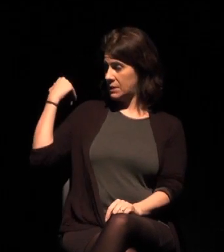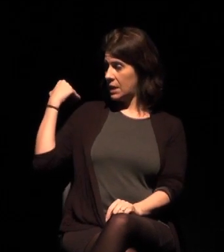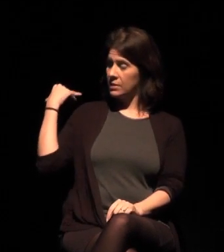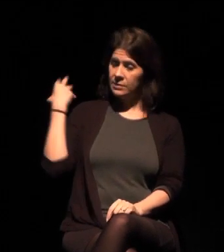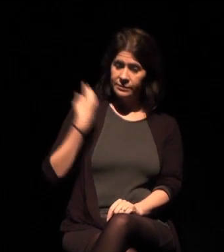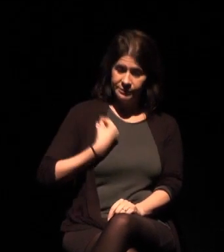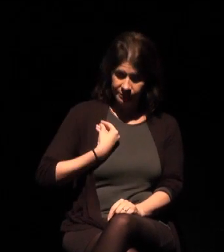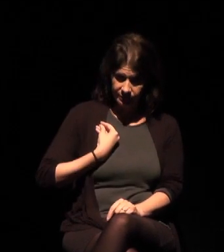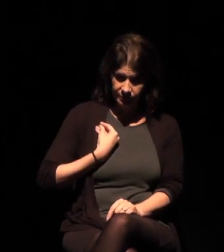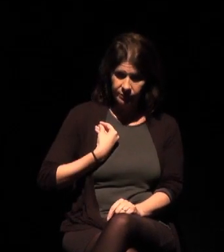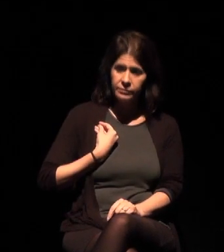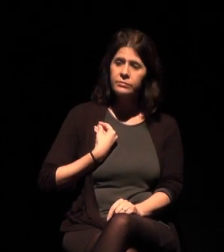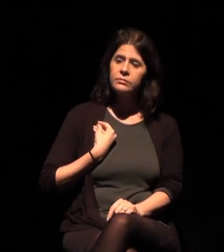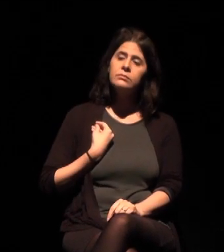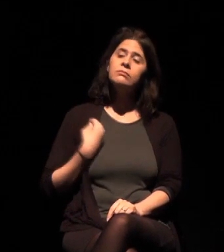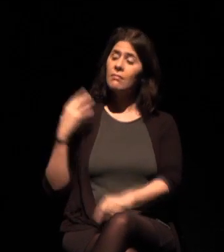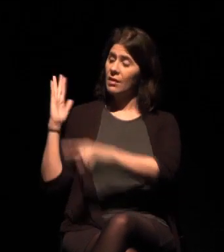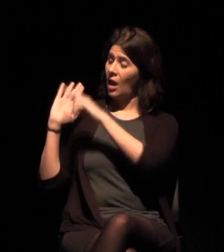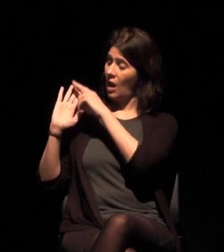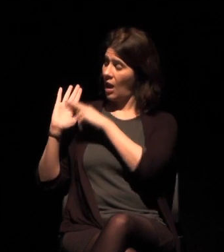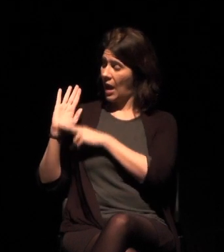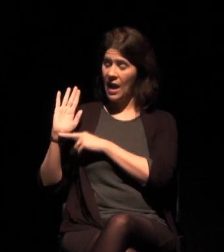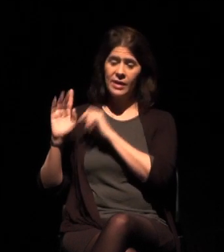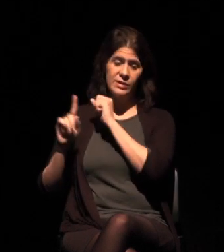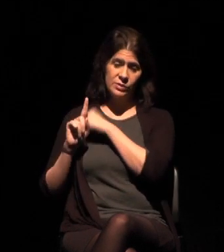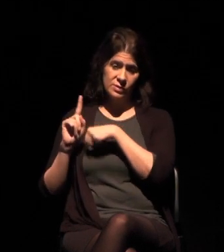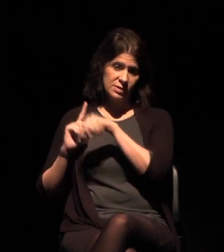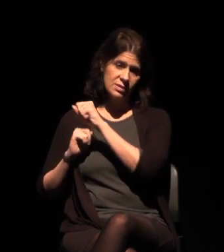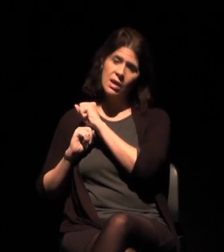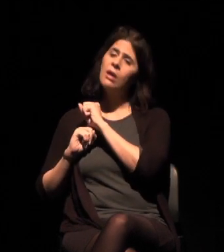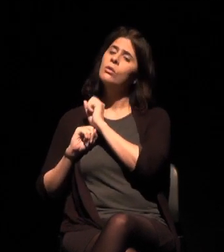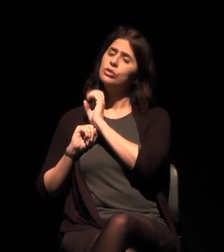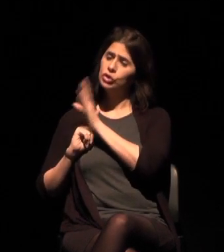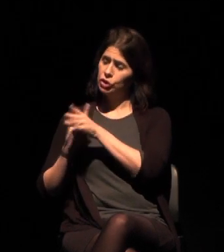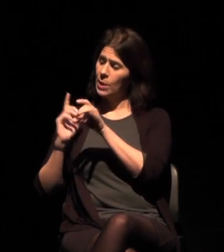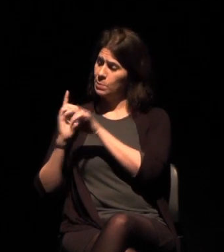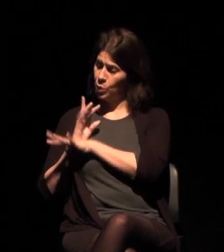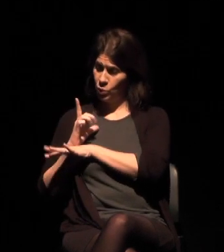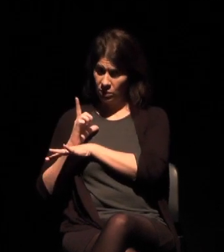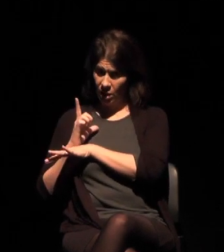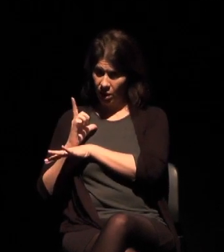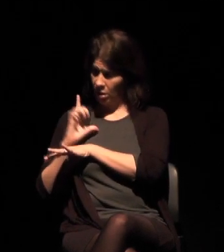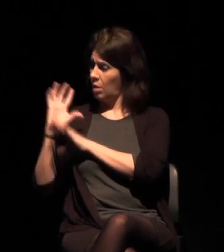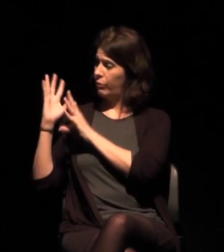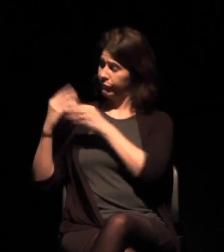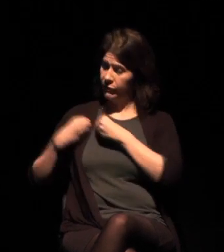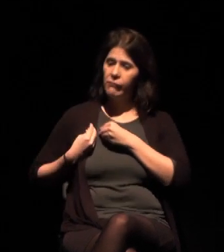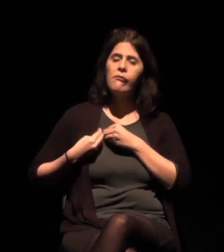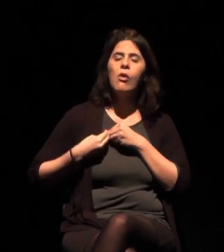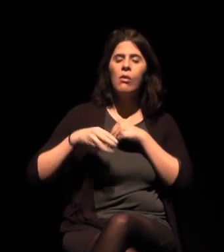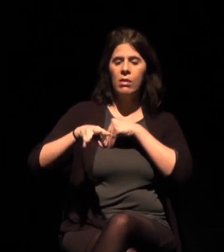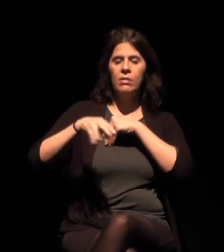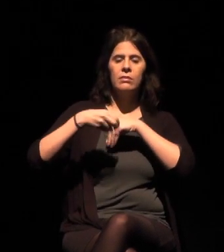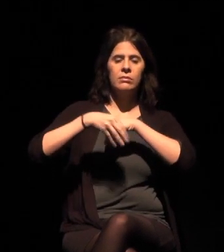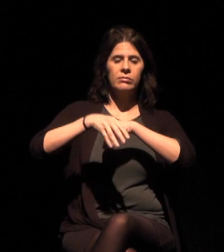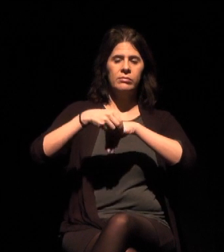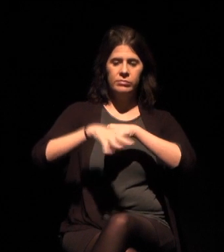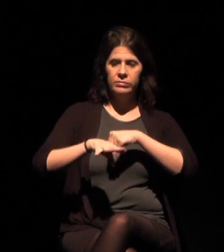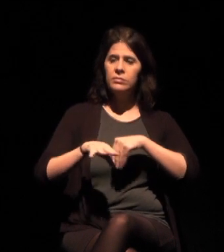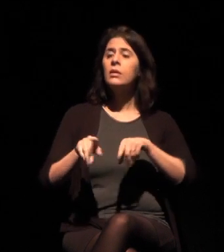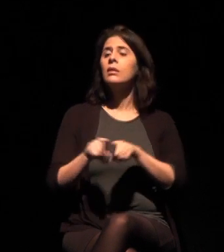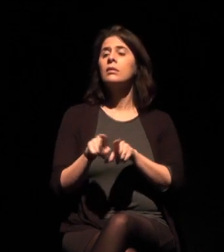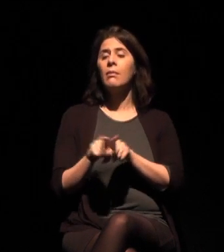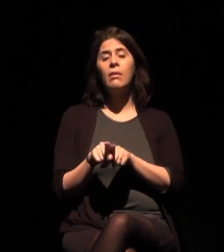transferir regras que já existem regras sociais regras de convívio para prevenir conhecimento é comportamento que é